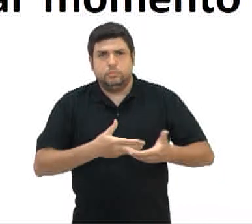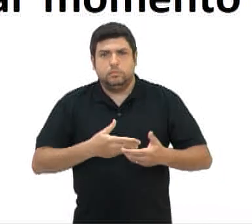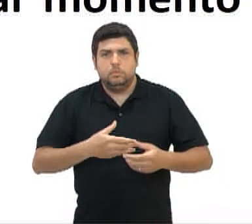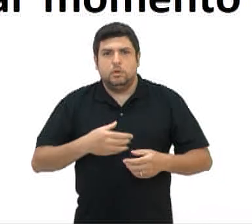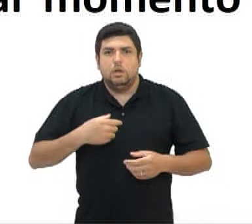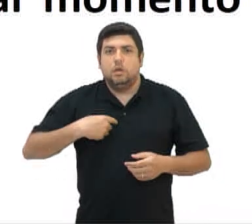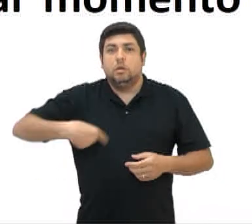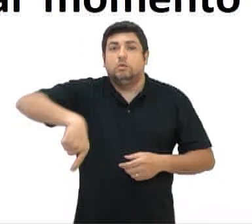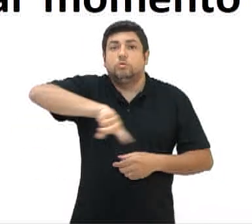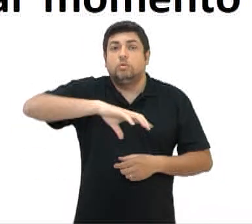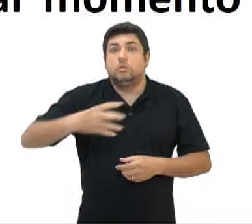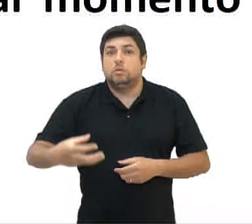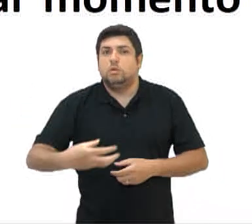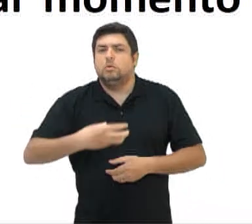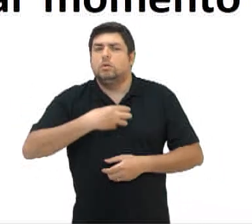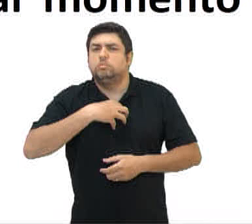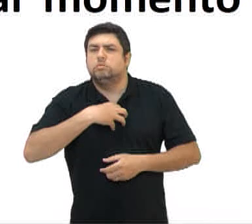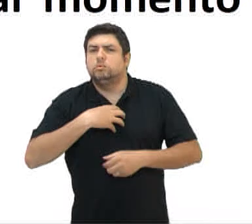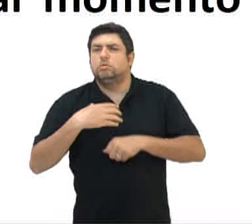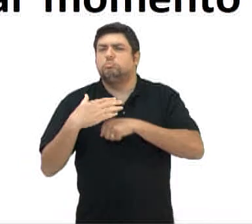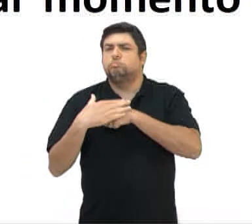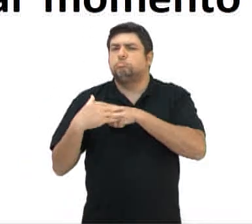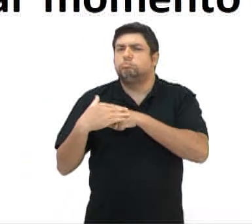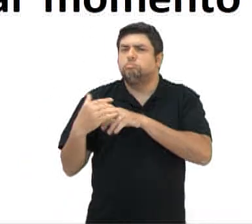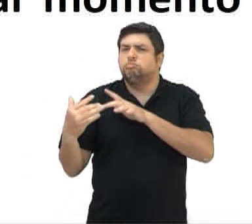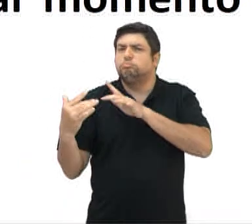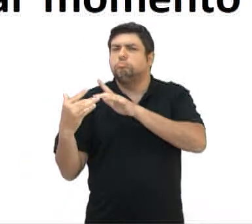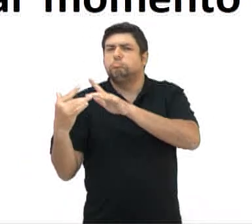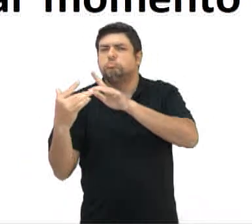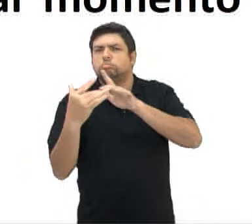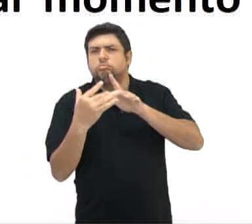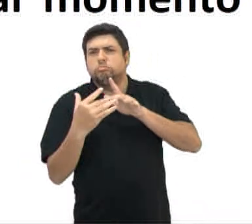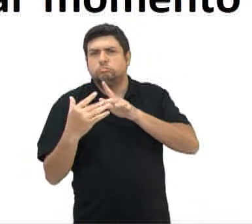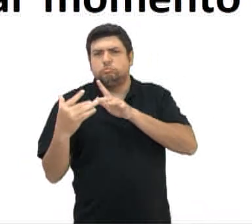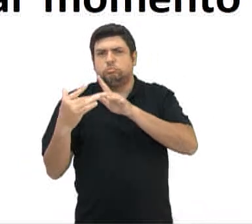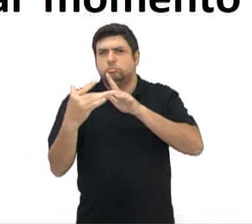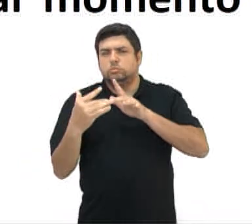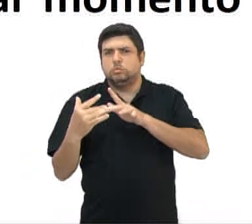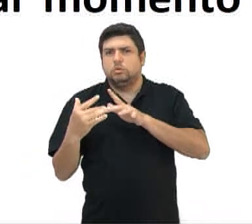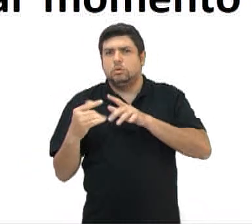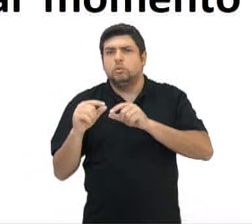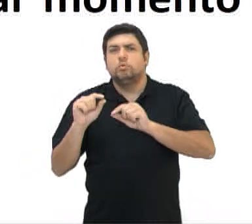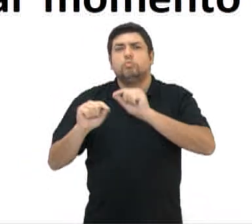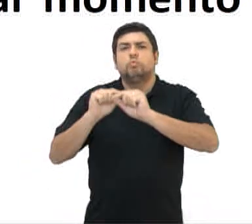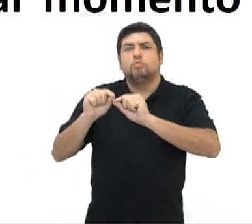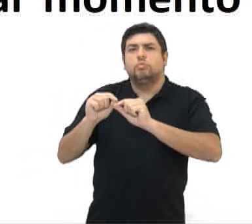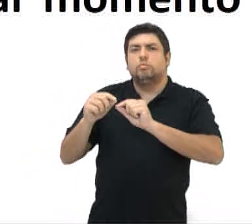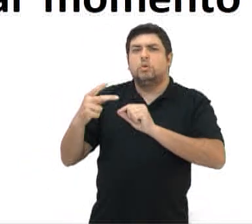levam em considerações as expectativas que os outros possuem de nós mesmos.